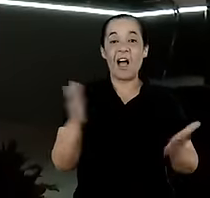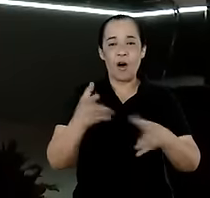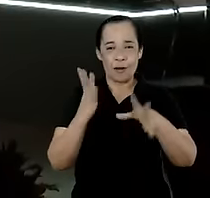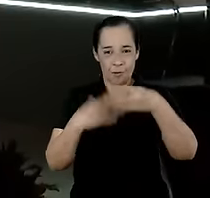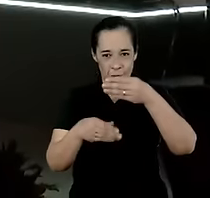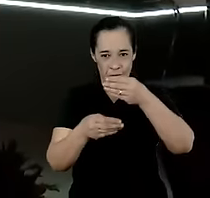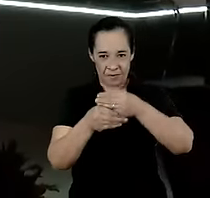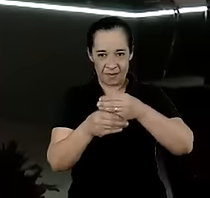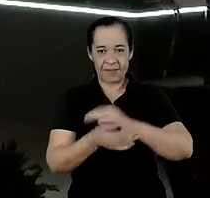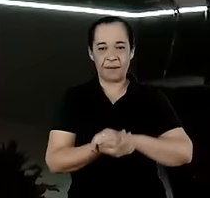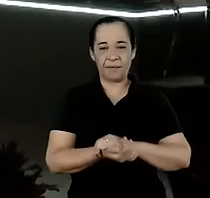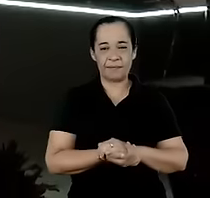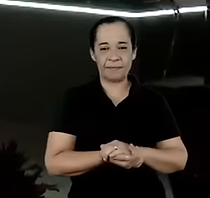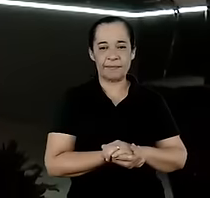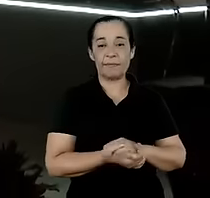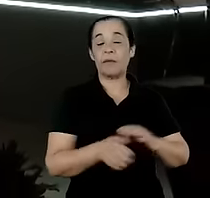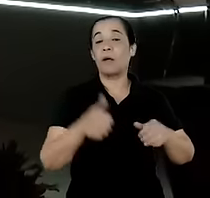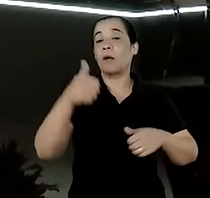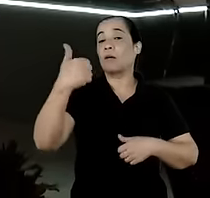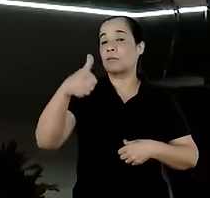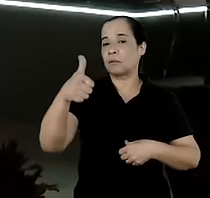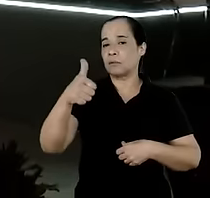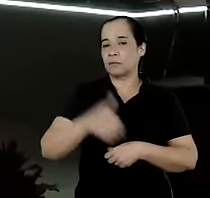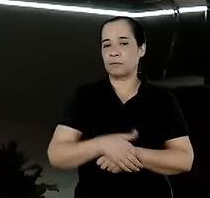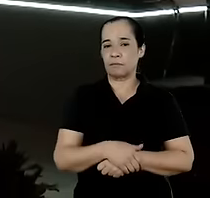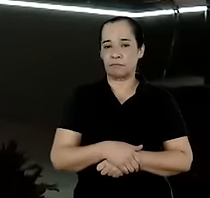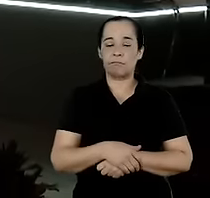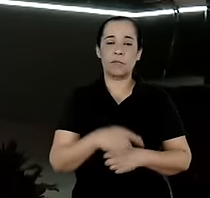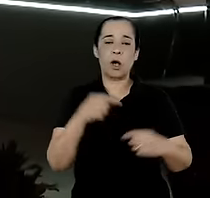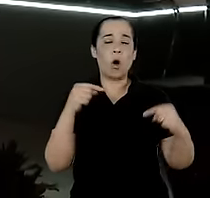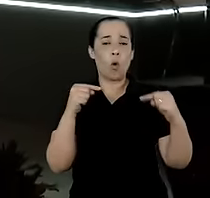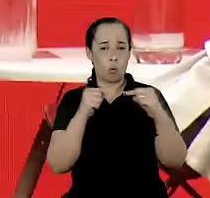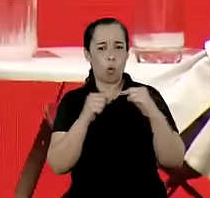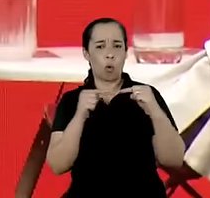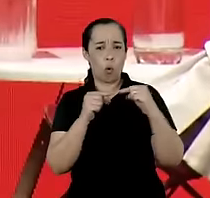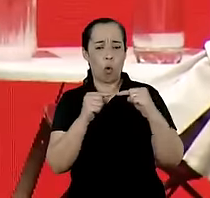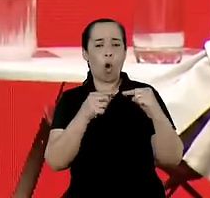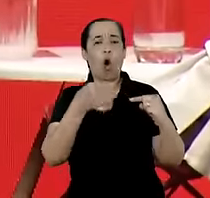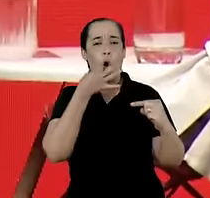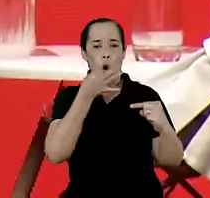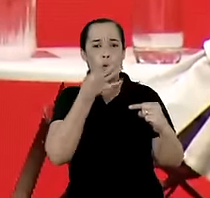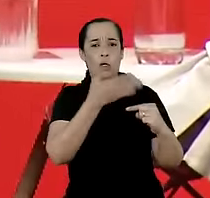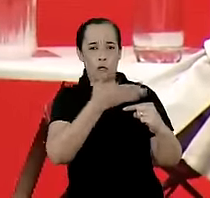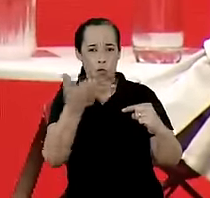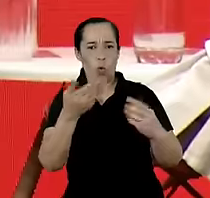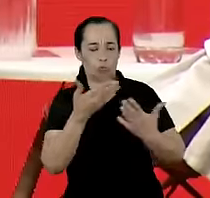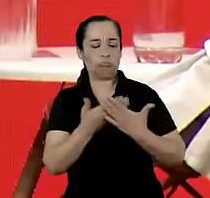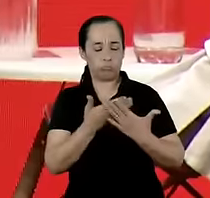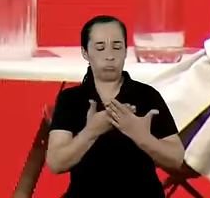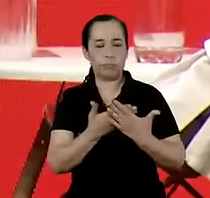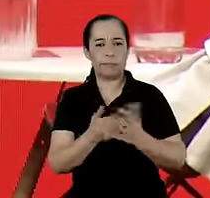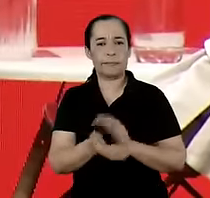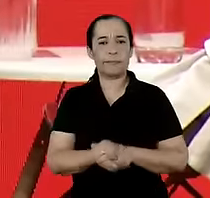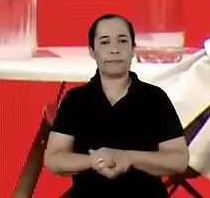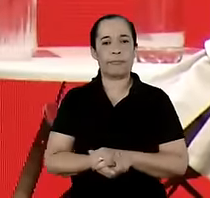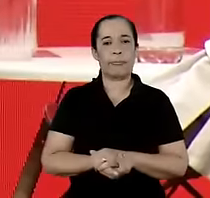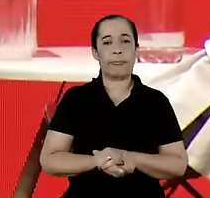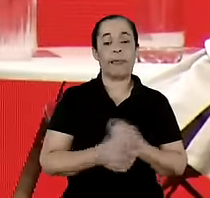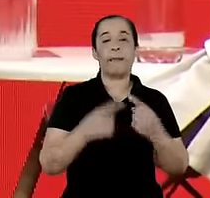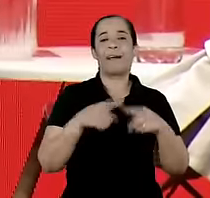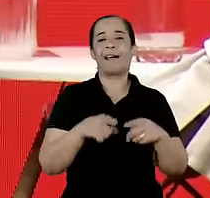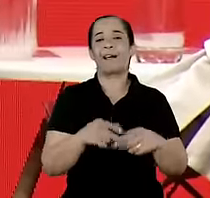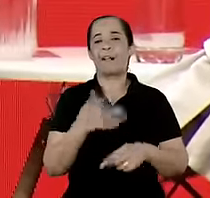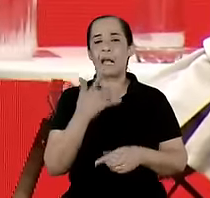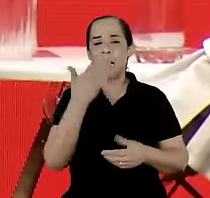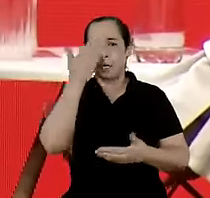eh primeiro concordo com a maioria das coisas Praticamente tudo eh única coisa que eu acho que assim